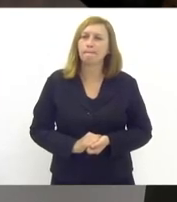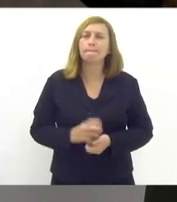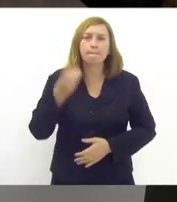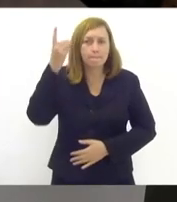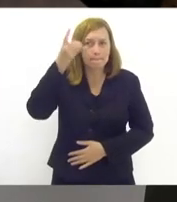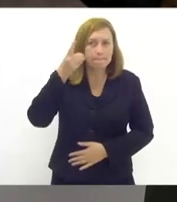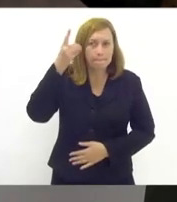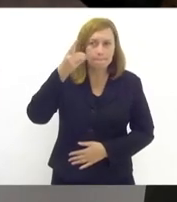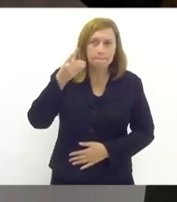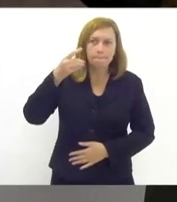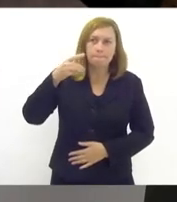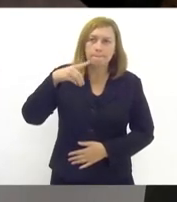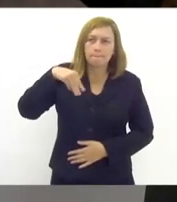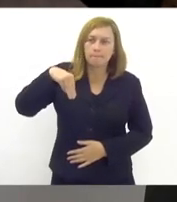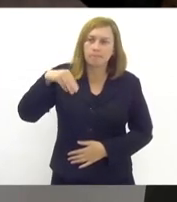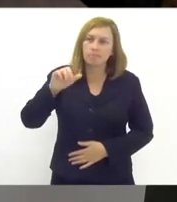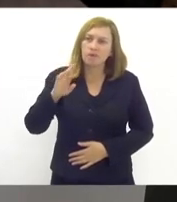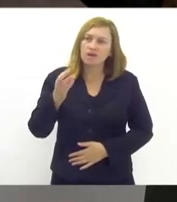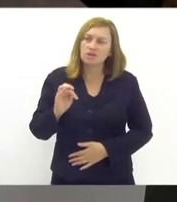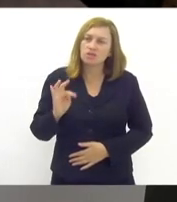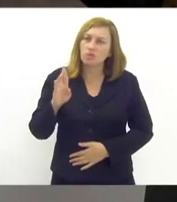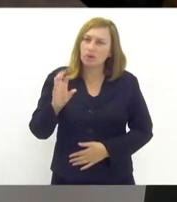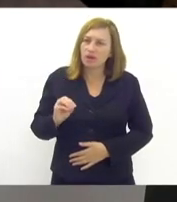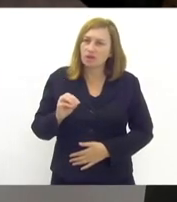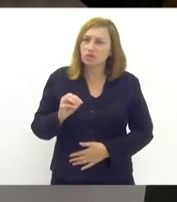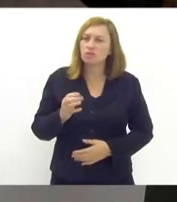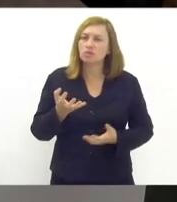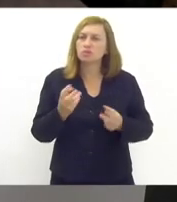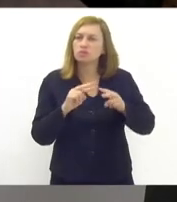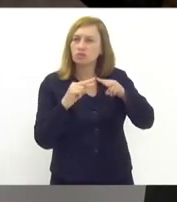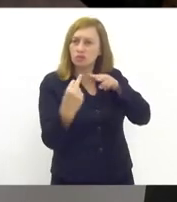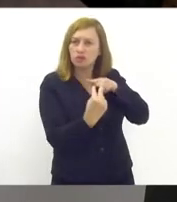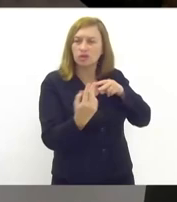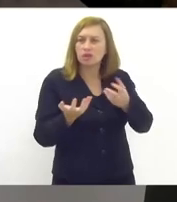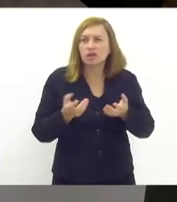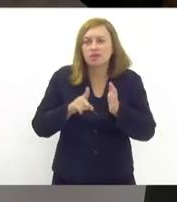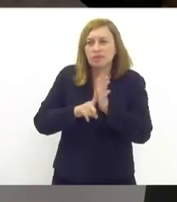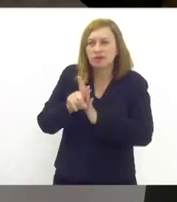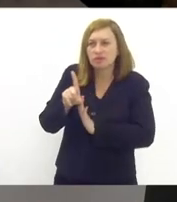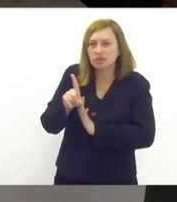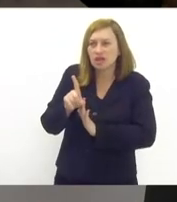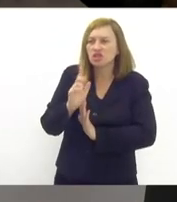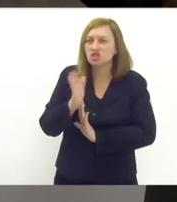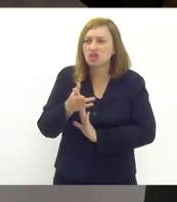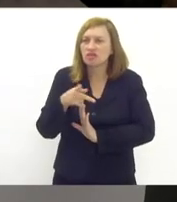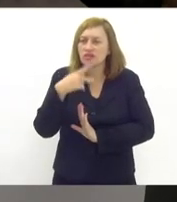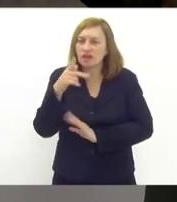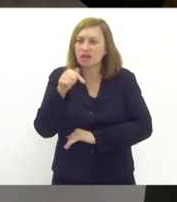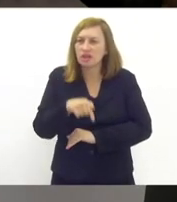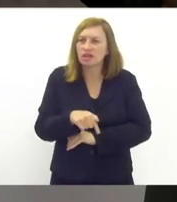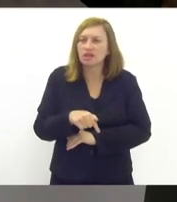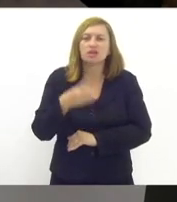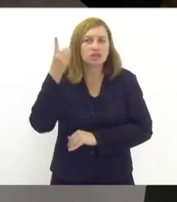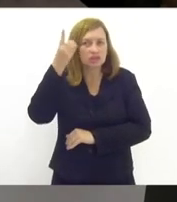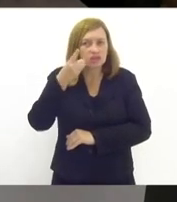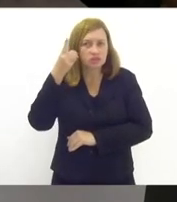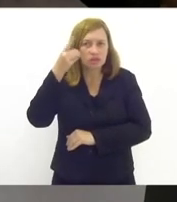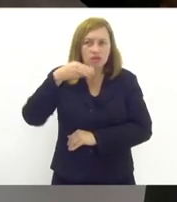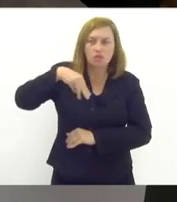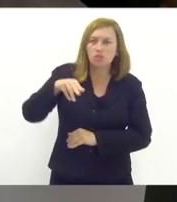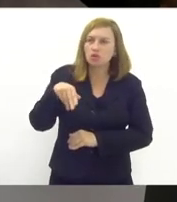Deputado Márcio Gualberto, vejo que o senhor está online. O senhor gostaria de fazer alguma pergunta e já justificar aqui que o deputado